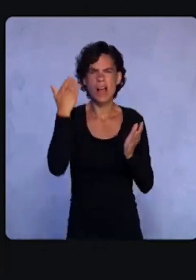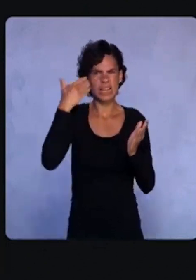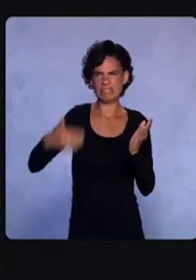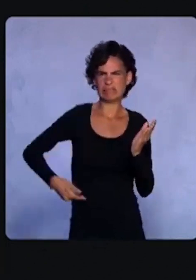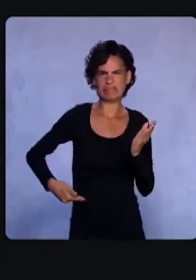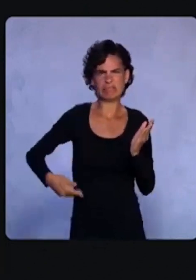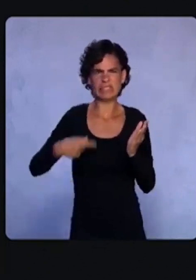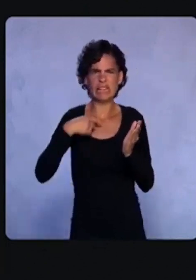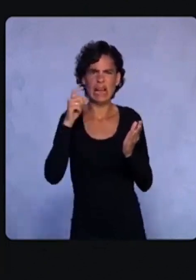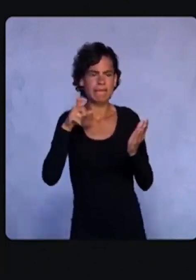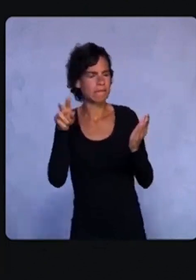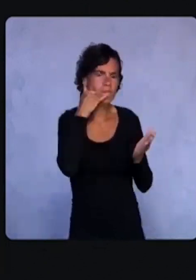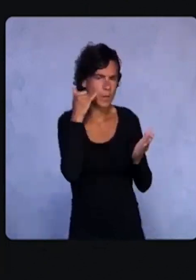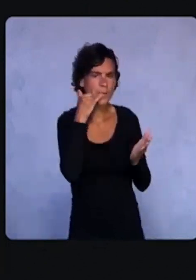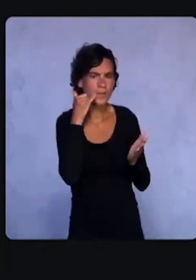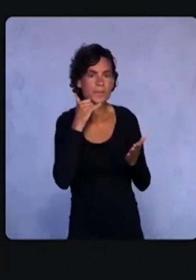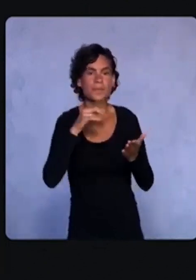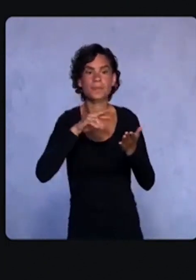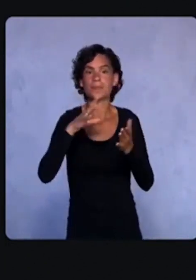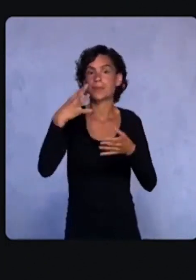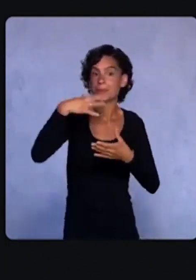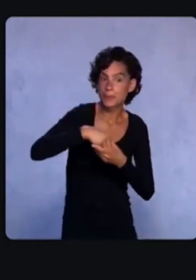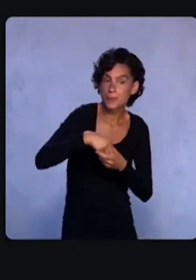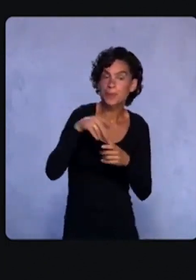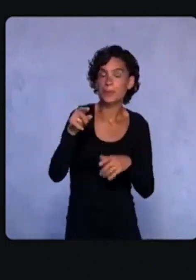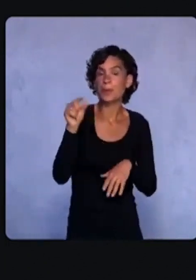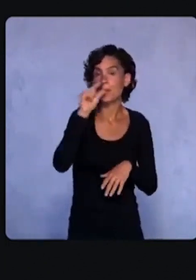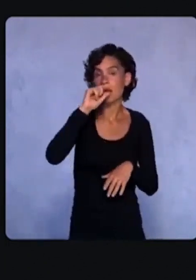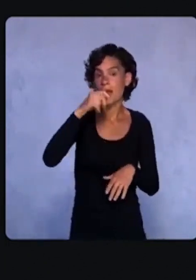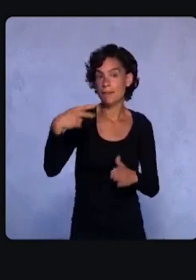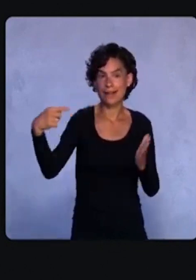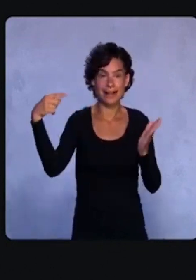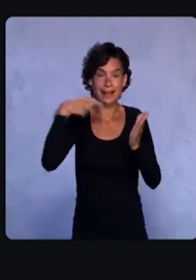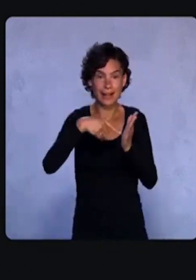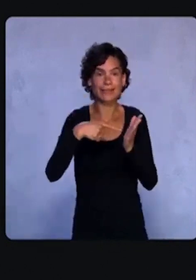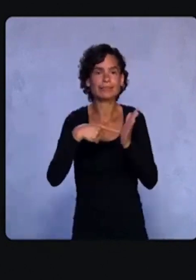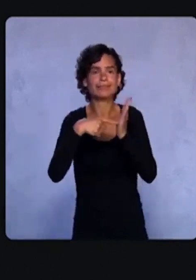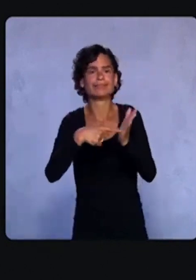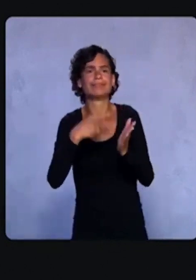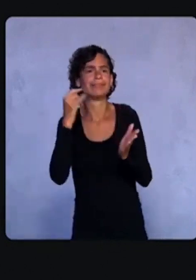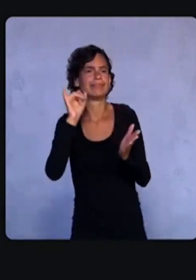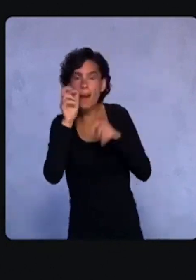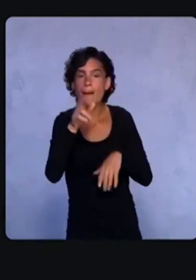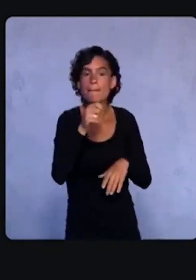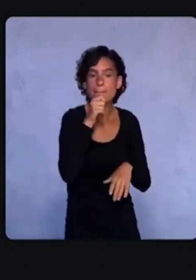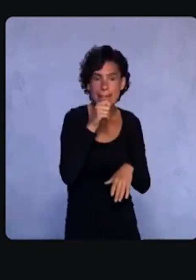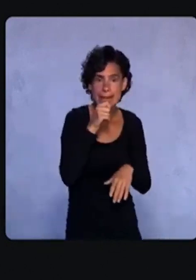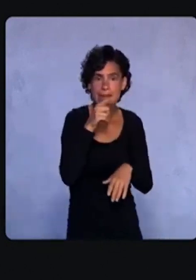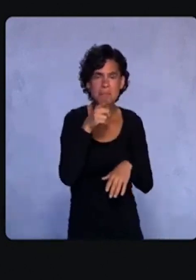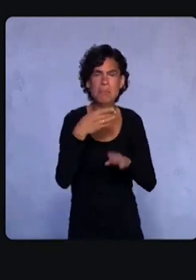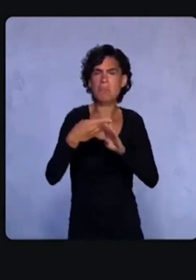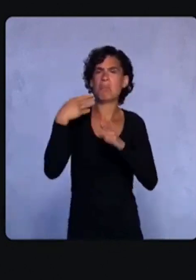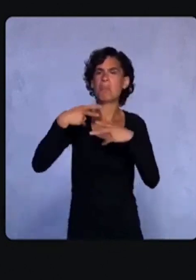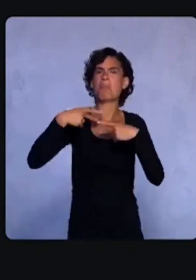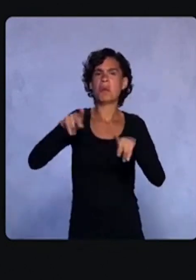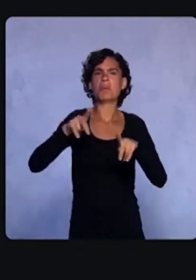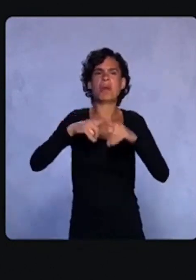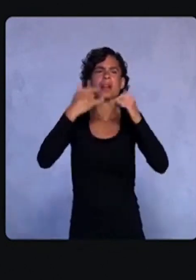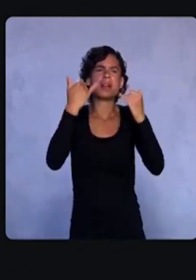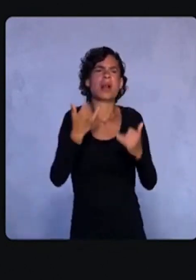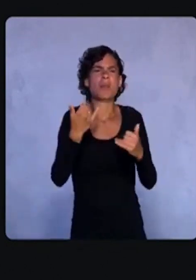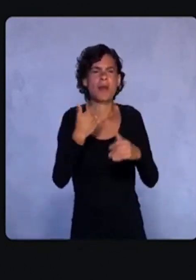trazer mais detalhes sobre como os apps estão usando os dados e permitir aos usuários escolher quais informações podem